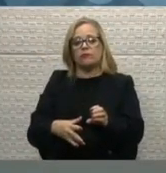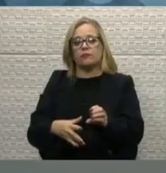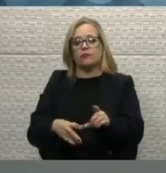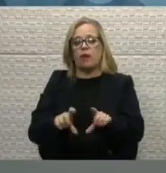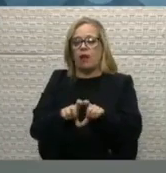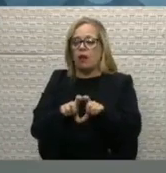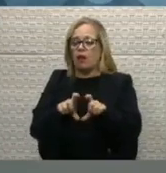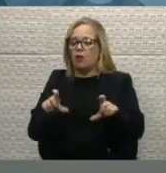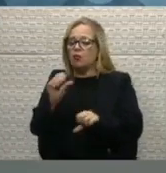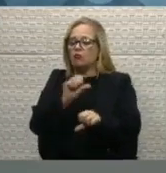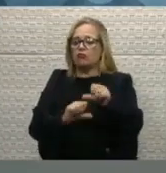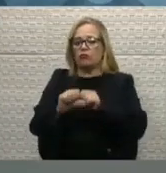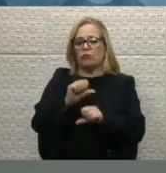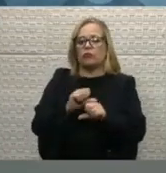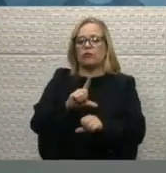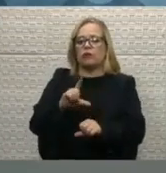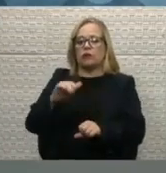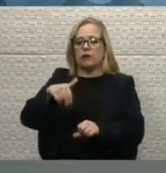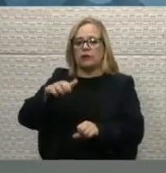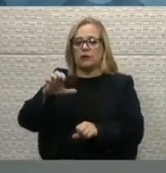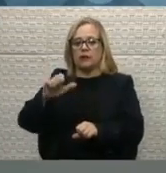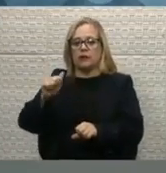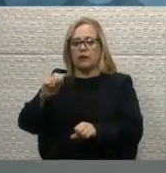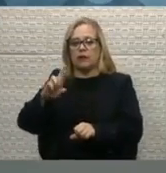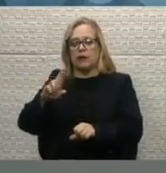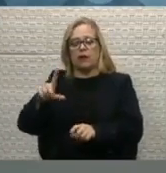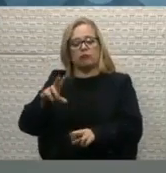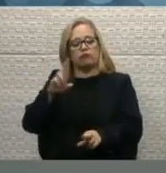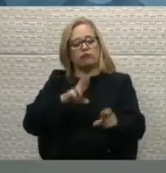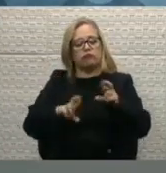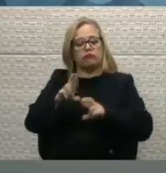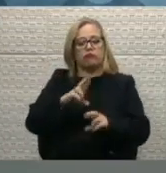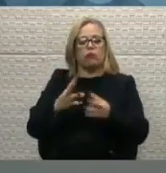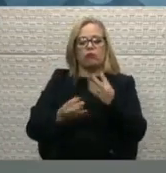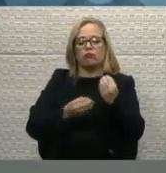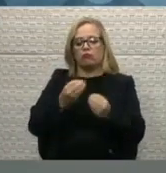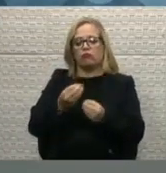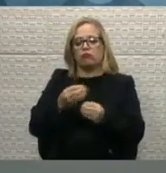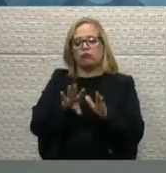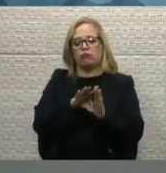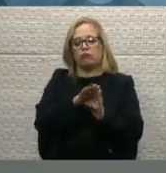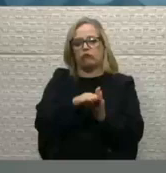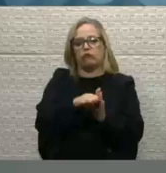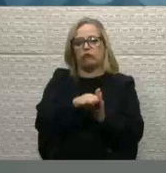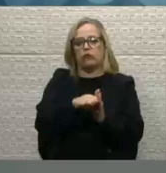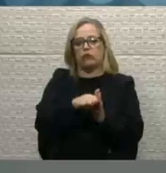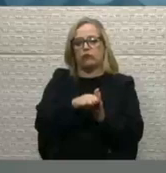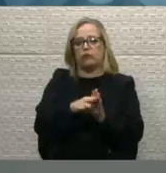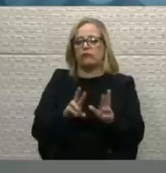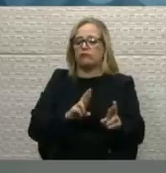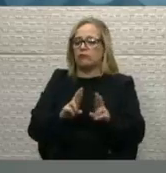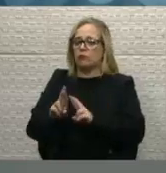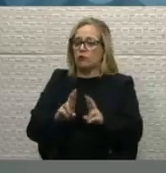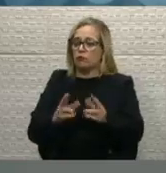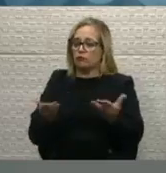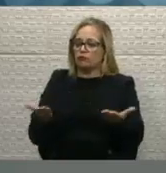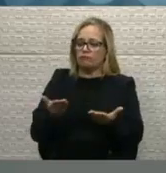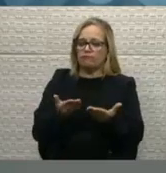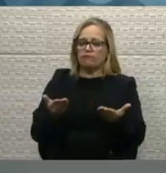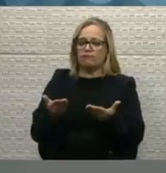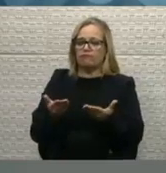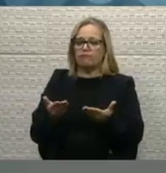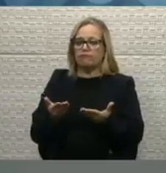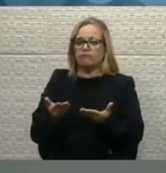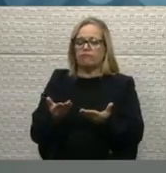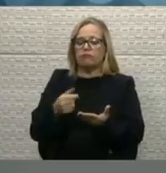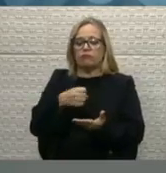lineares, de transformações lineares. Então, nós podemos observar como esses conceitos estão relacionados entre si. Então, se eu